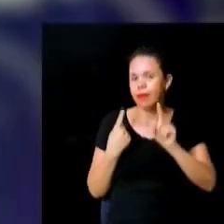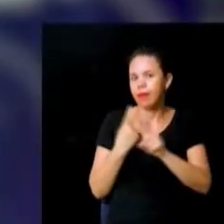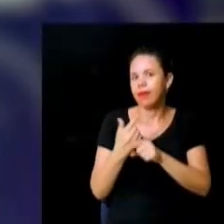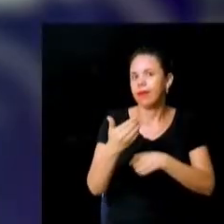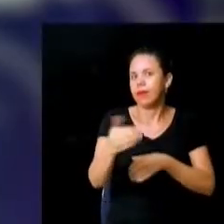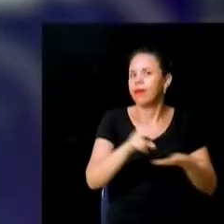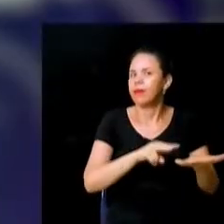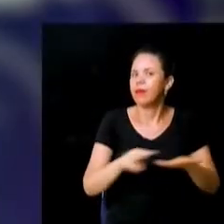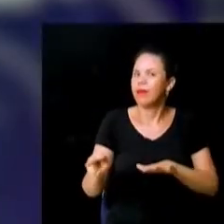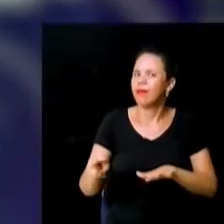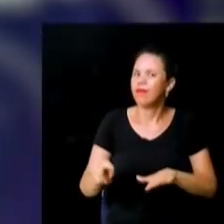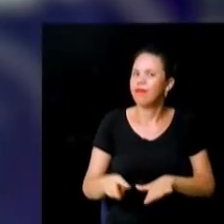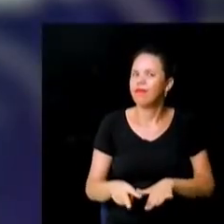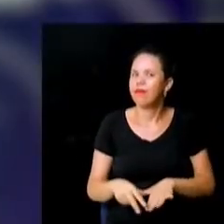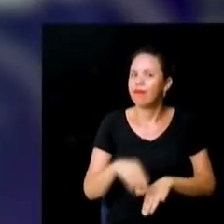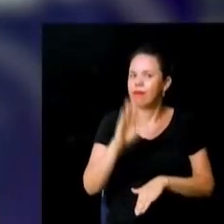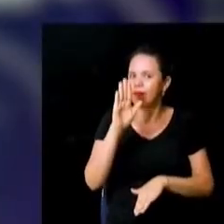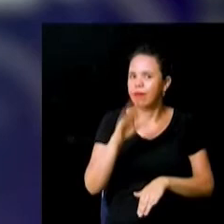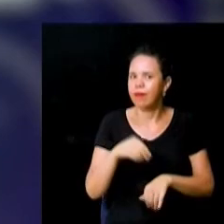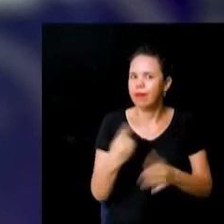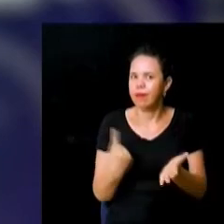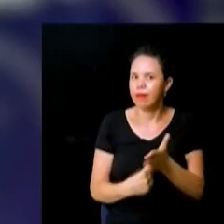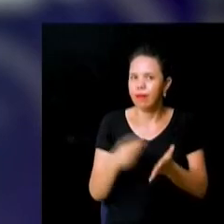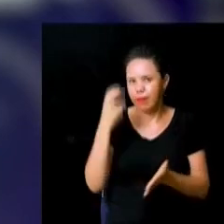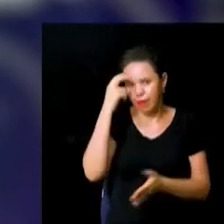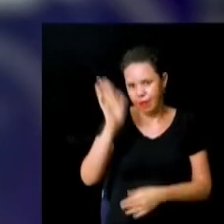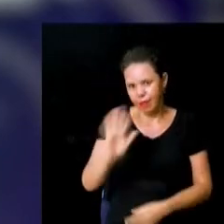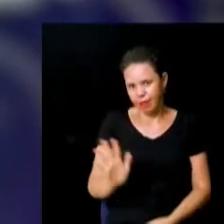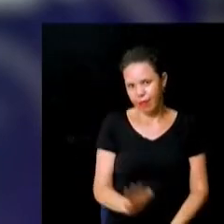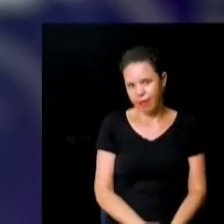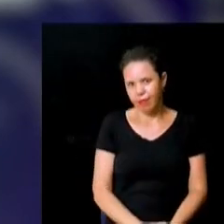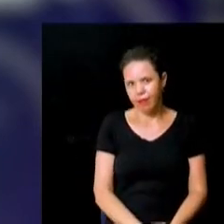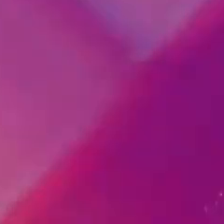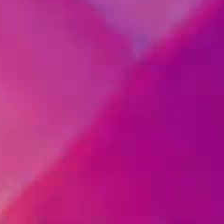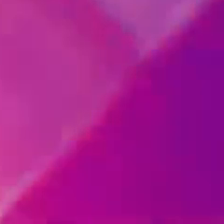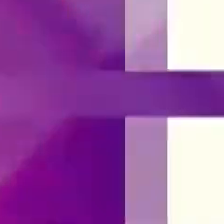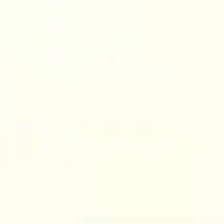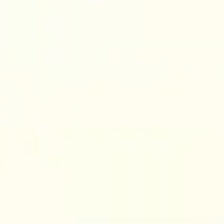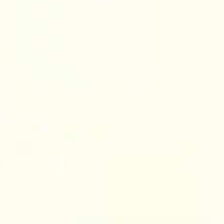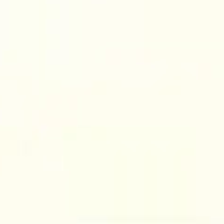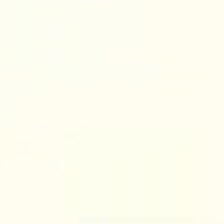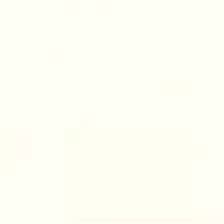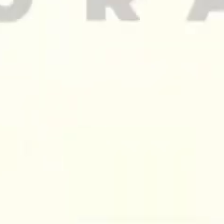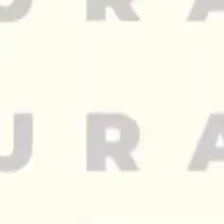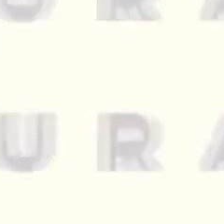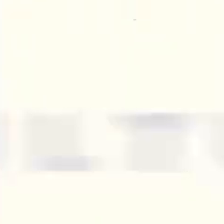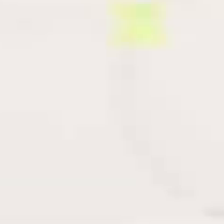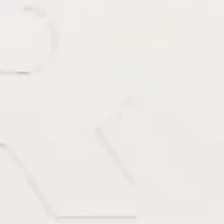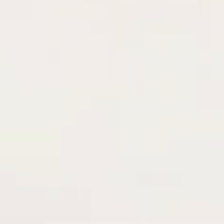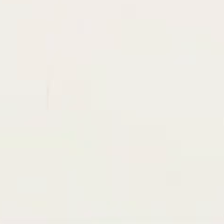A gente se encontra na próxima semana com mais Agenda Cultural. Tchau!